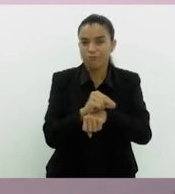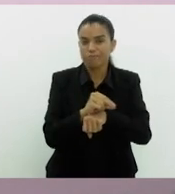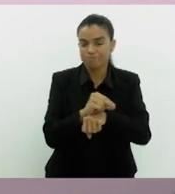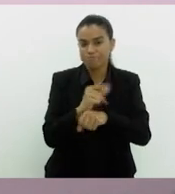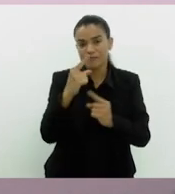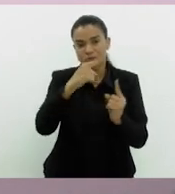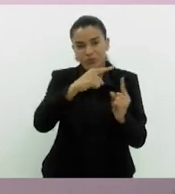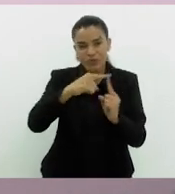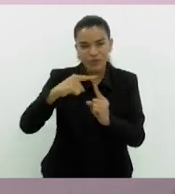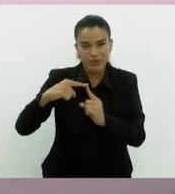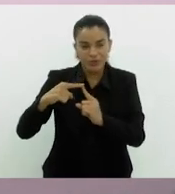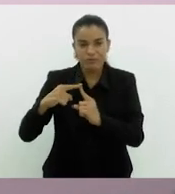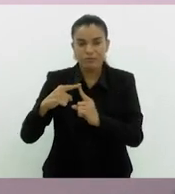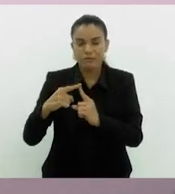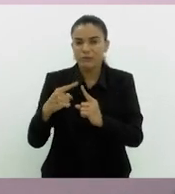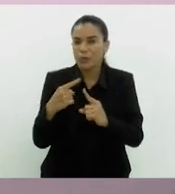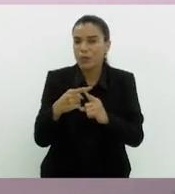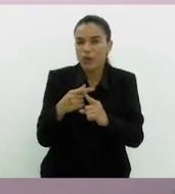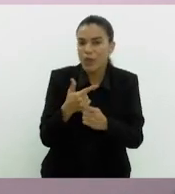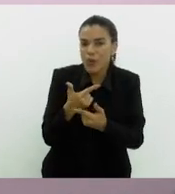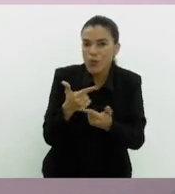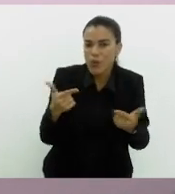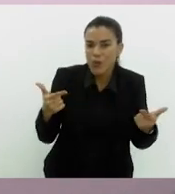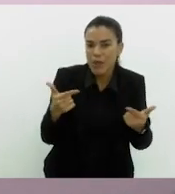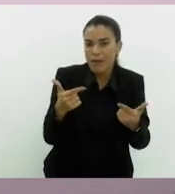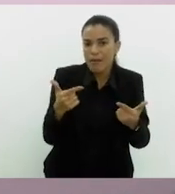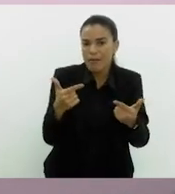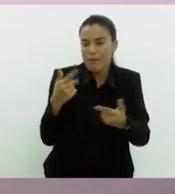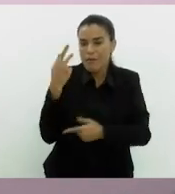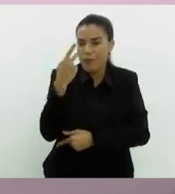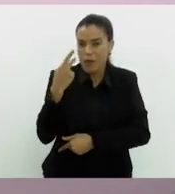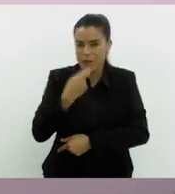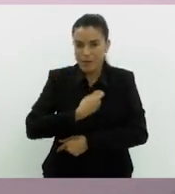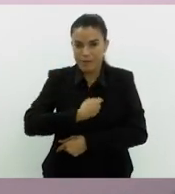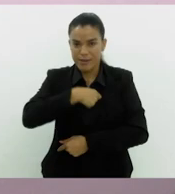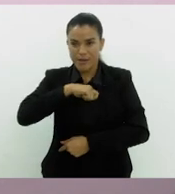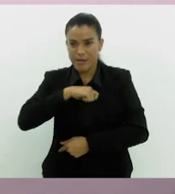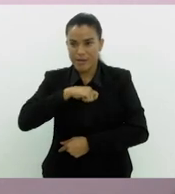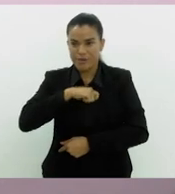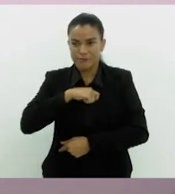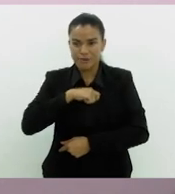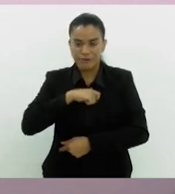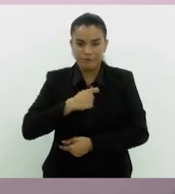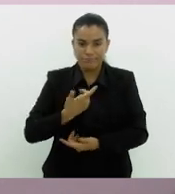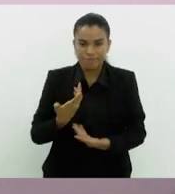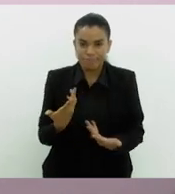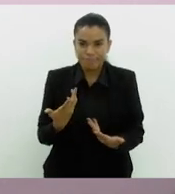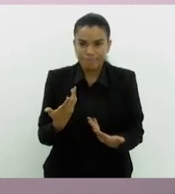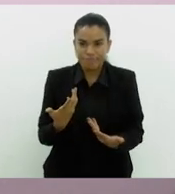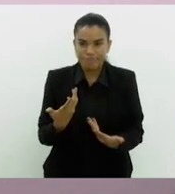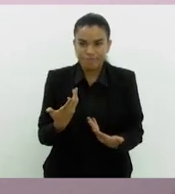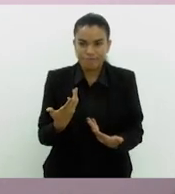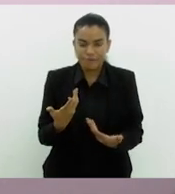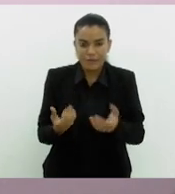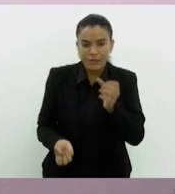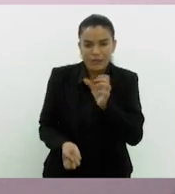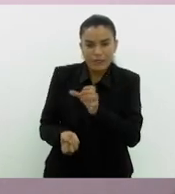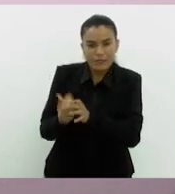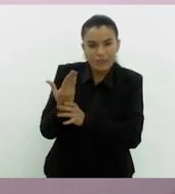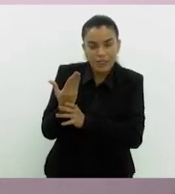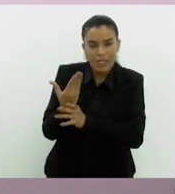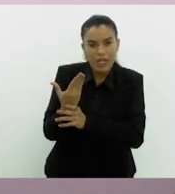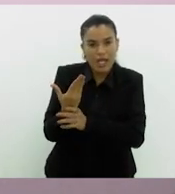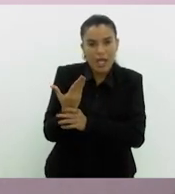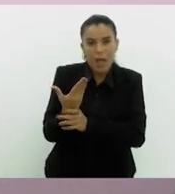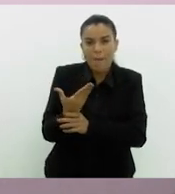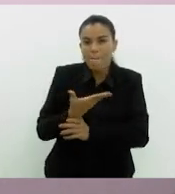tipo de questões. Porque se não é com uma política de fiscal que vai criar um aumento